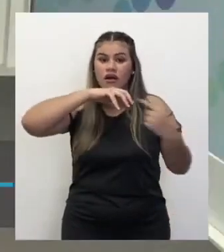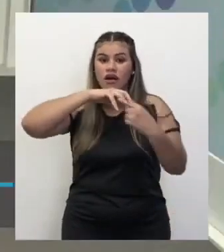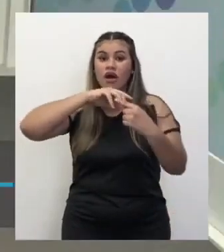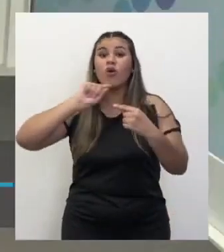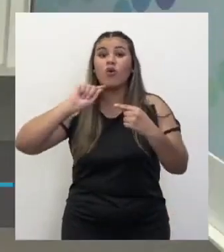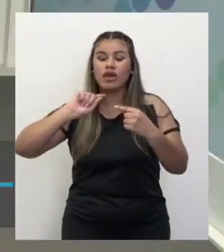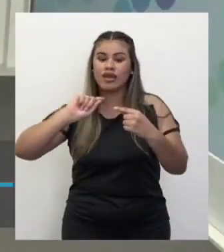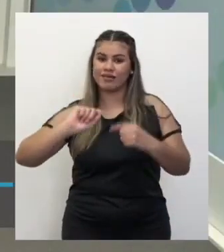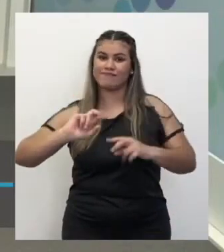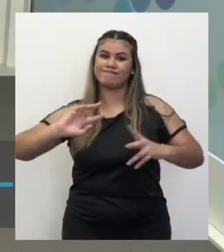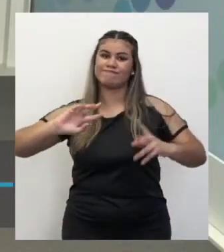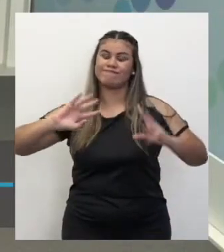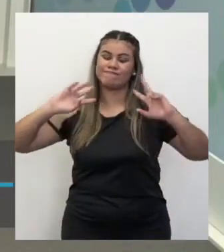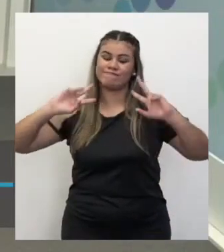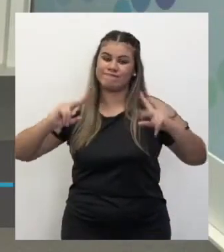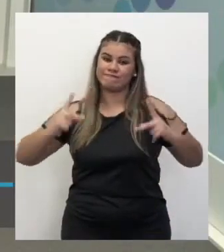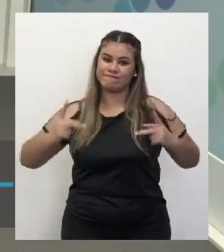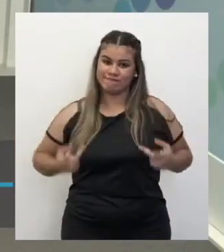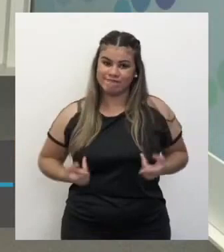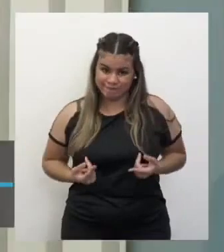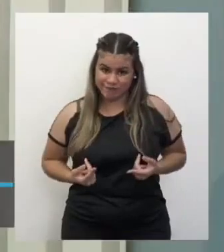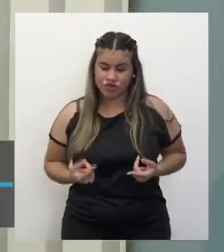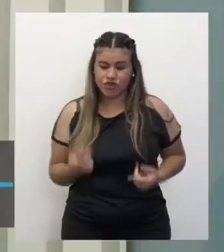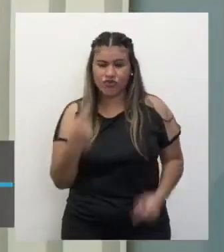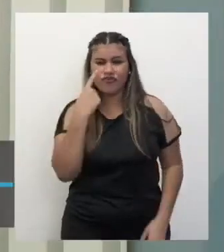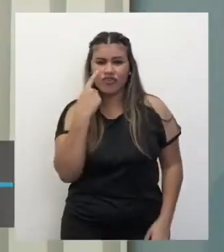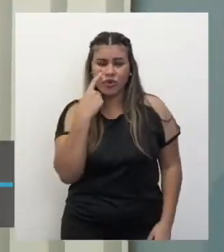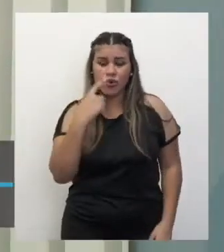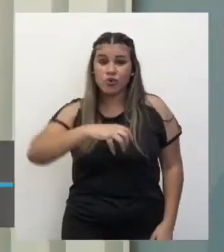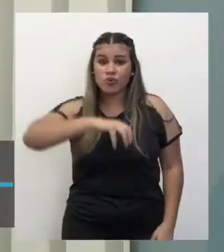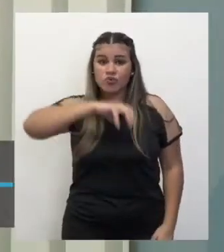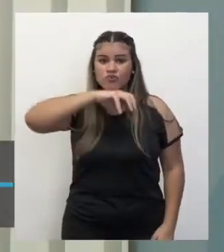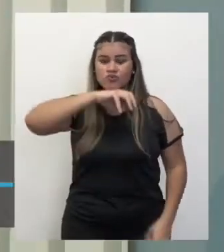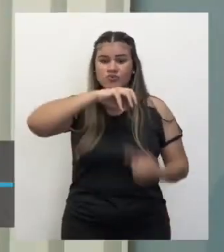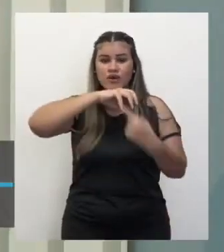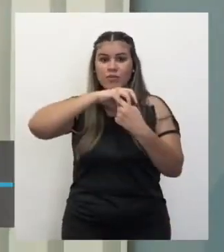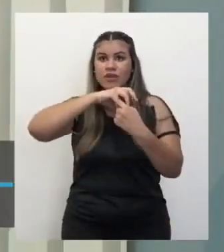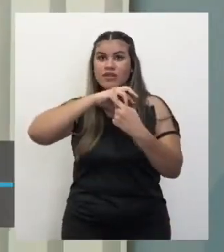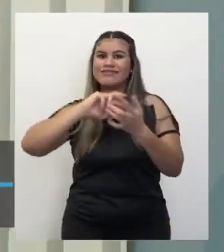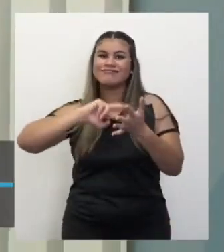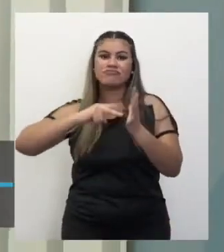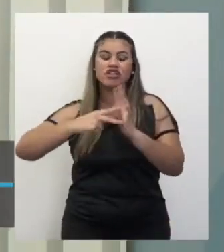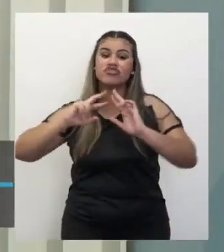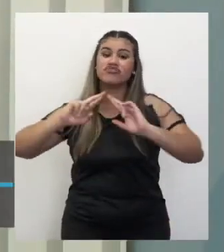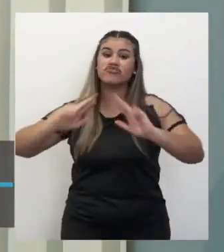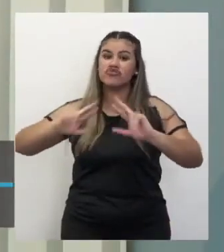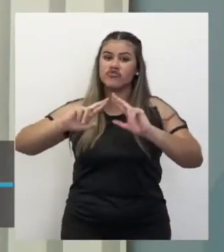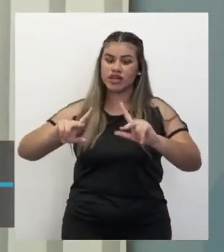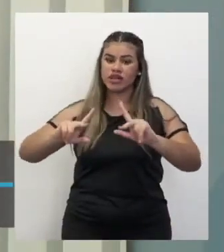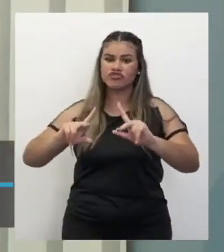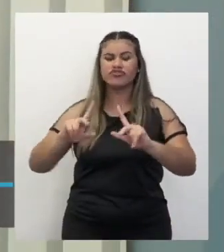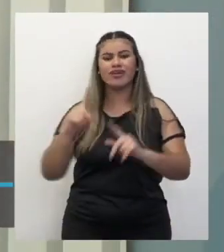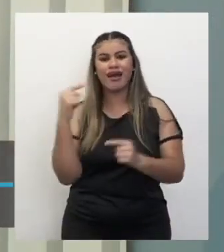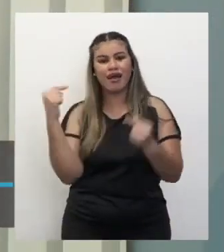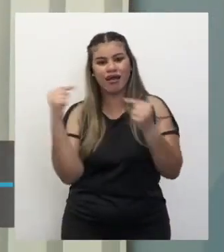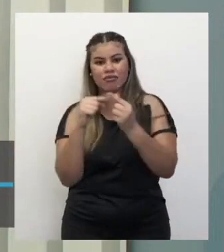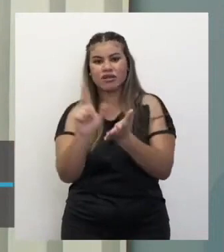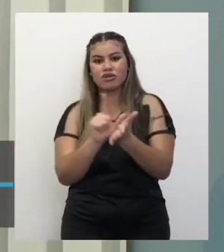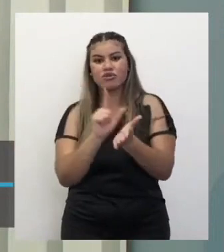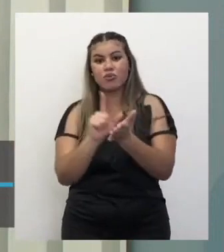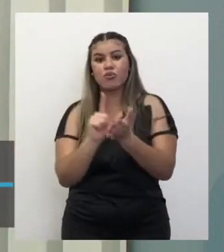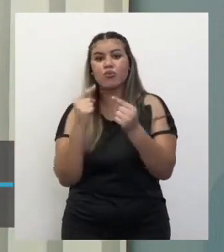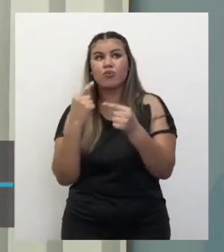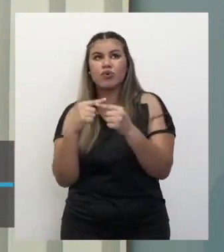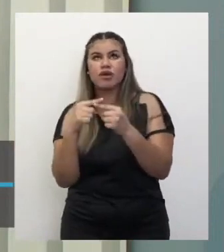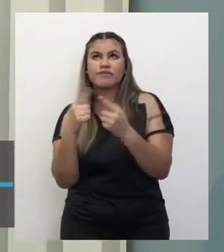que uma palavra bicho ganhou outros contornos. Isto é literatura. Quando você, a partir de uma palavra que ela tem um